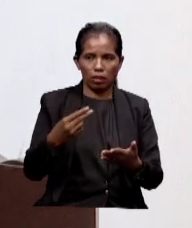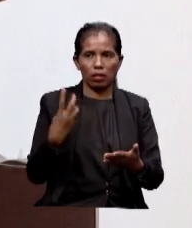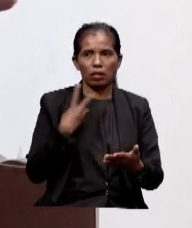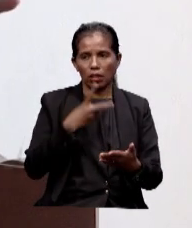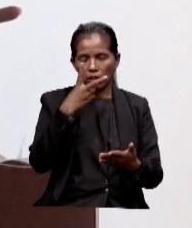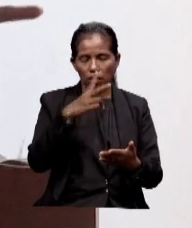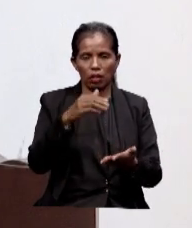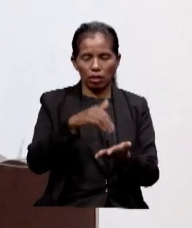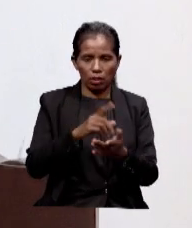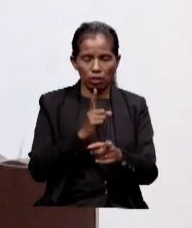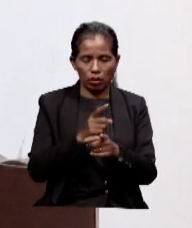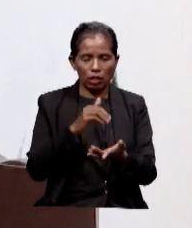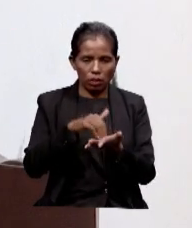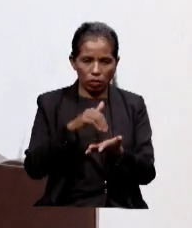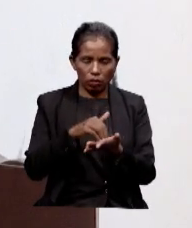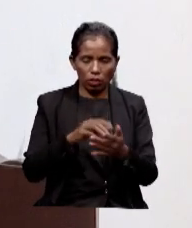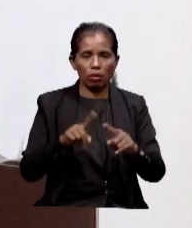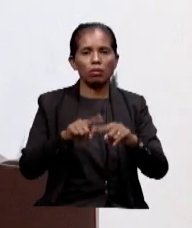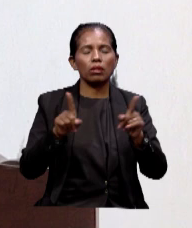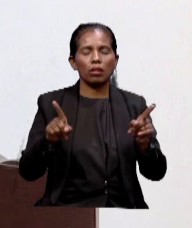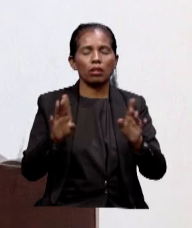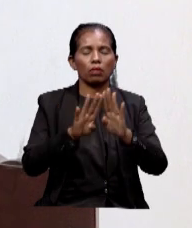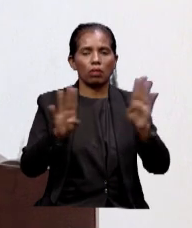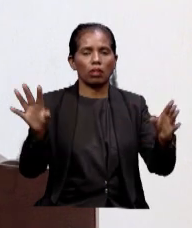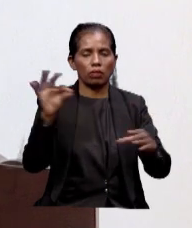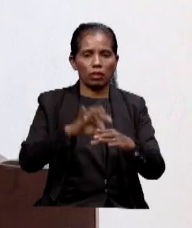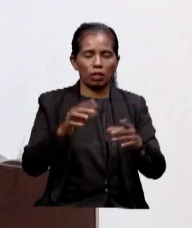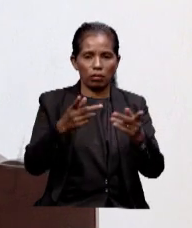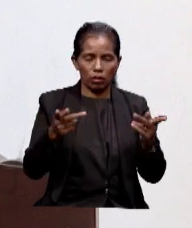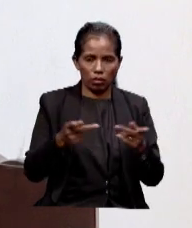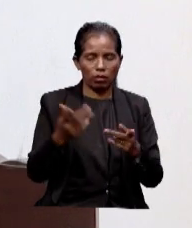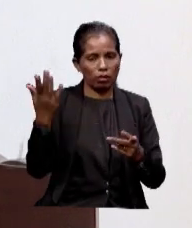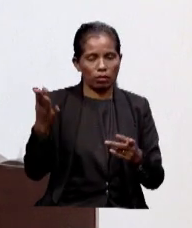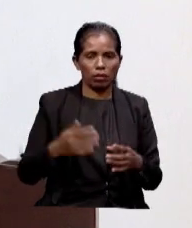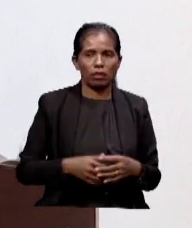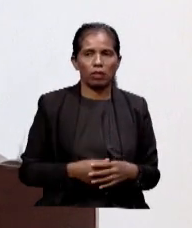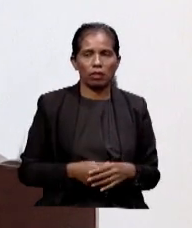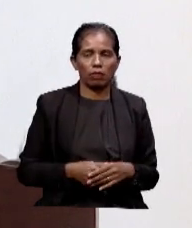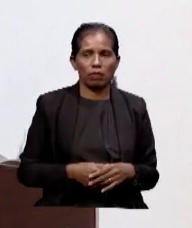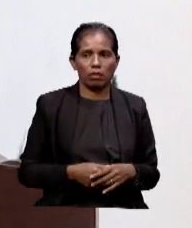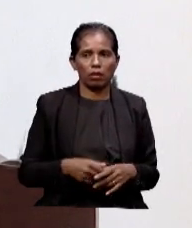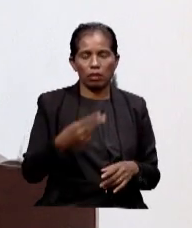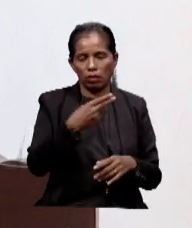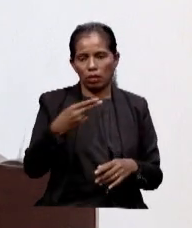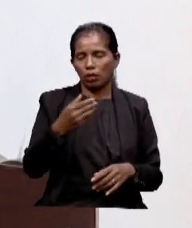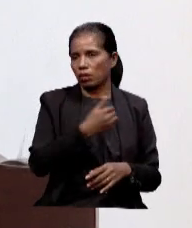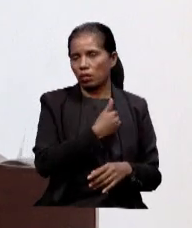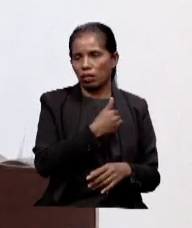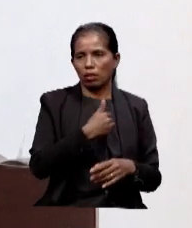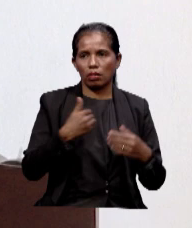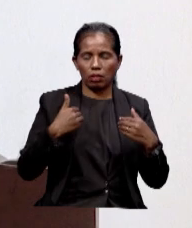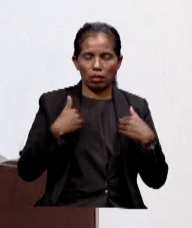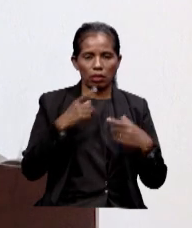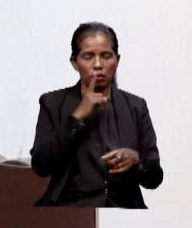dia klay studi dia klay anu sami ta lok sentro vot sami ma na Indonesia ni mas Indonesia da kia